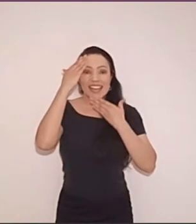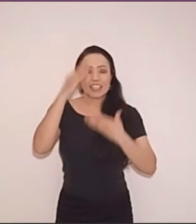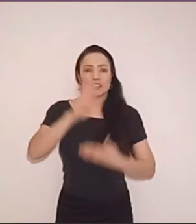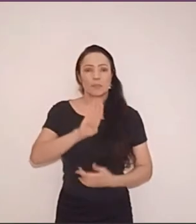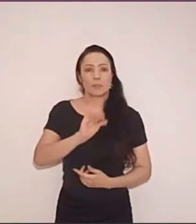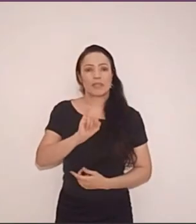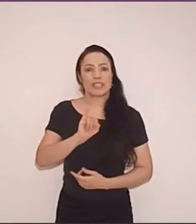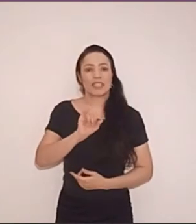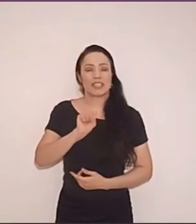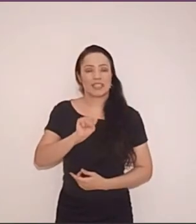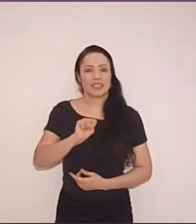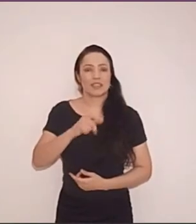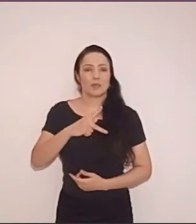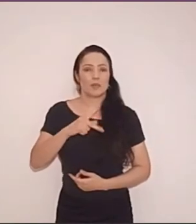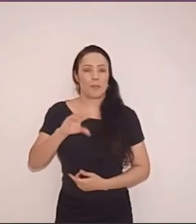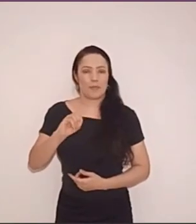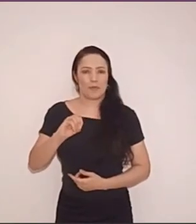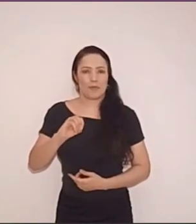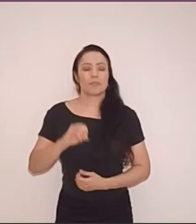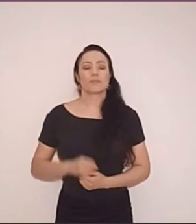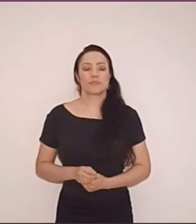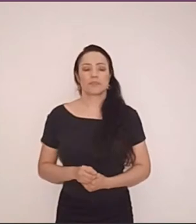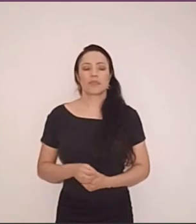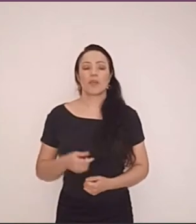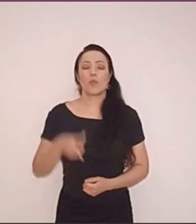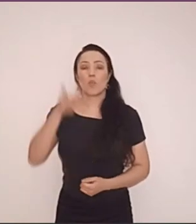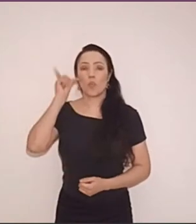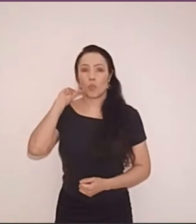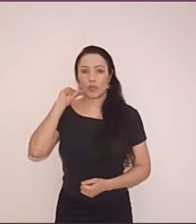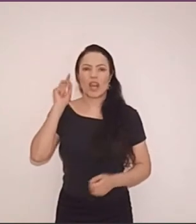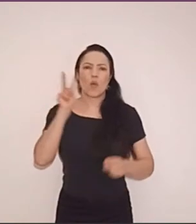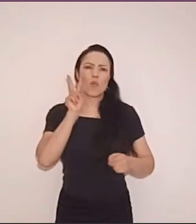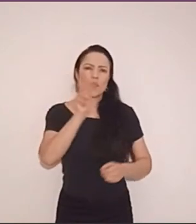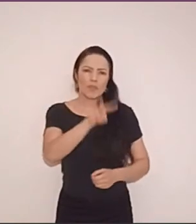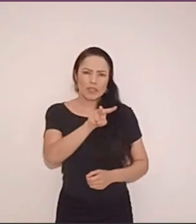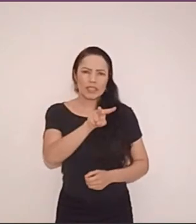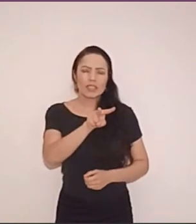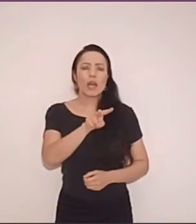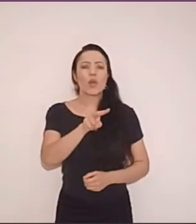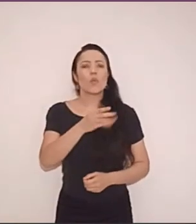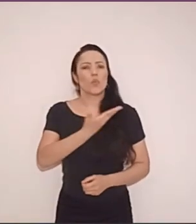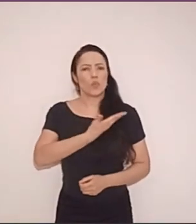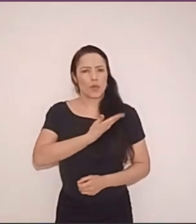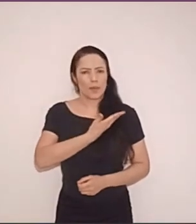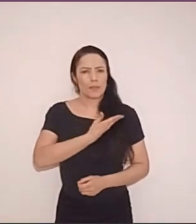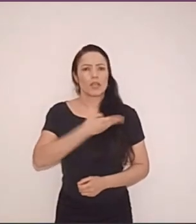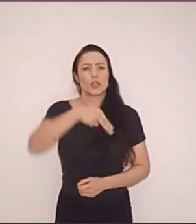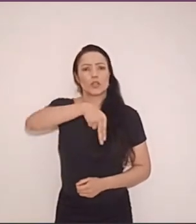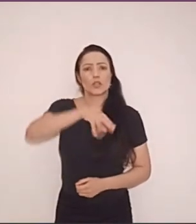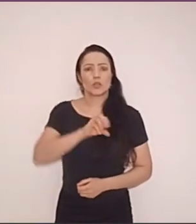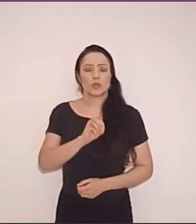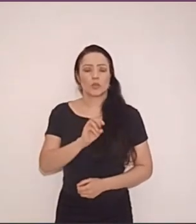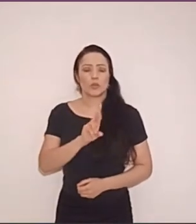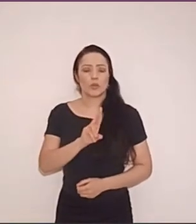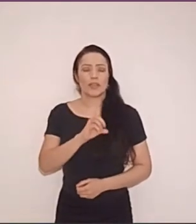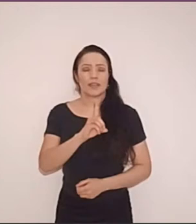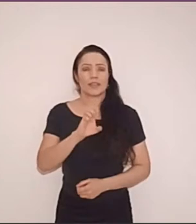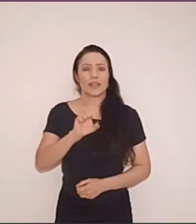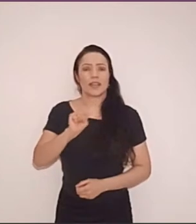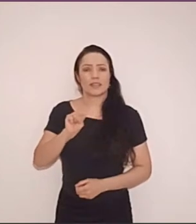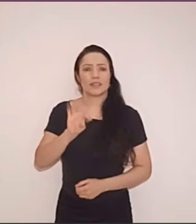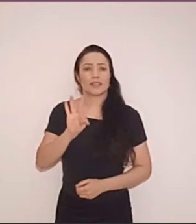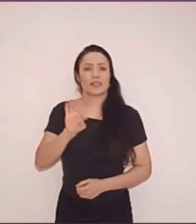Bispo Ontem assisti uma fala também de um colega nordestino em que ele falava de